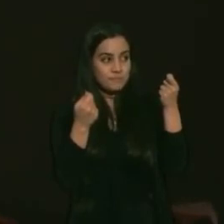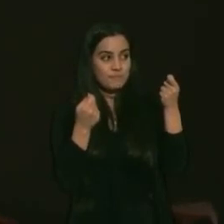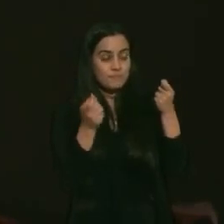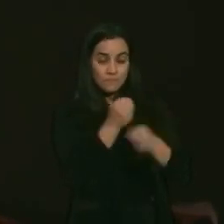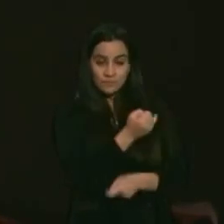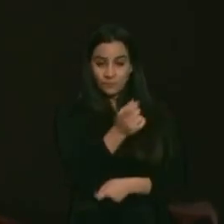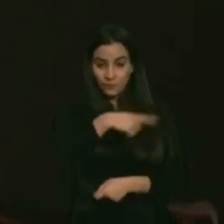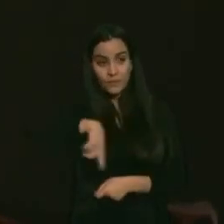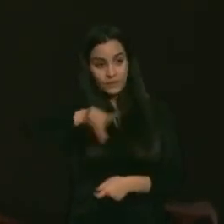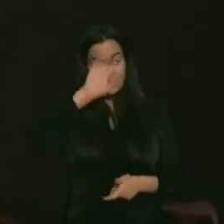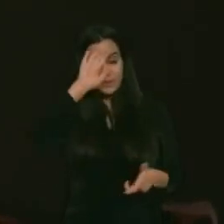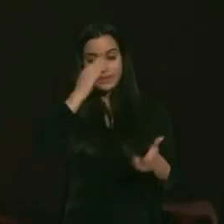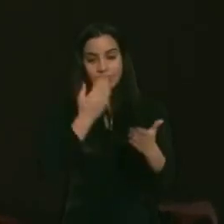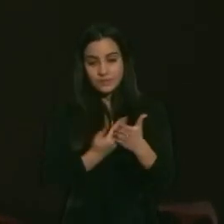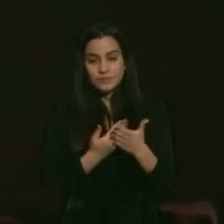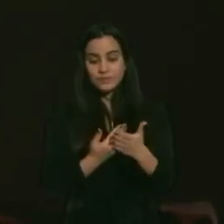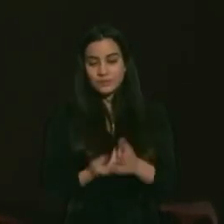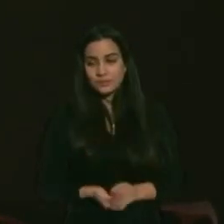Quantos creem nisso?